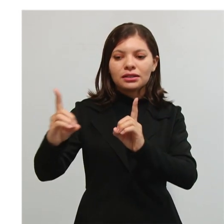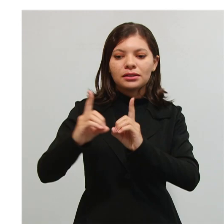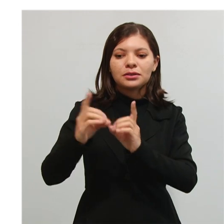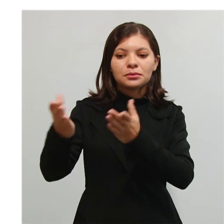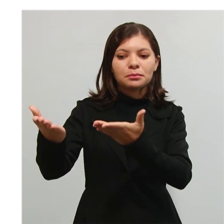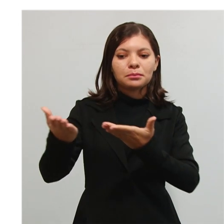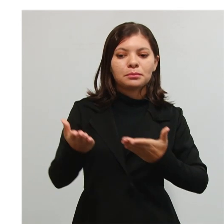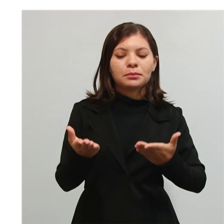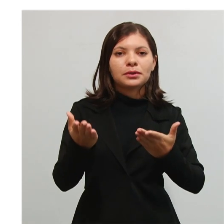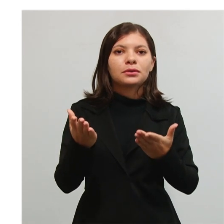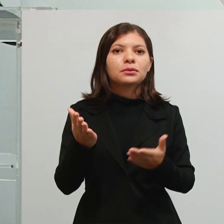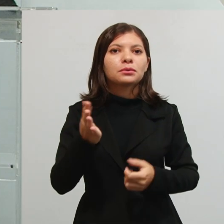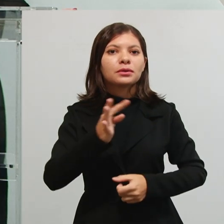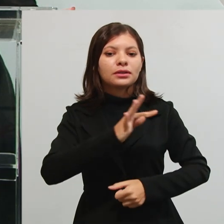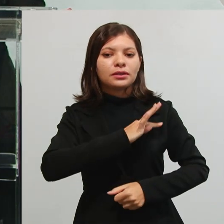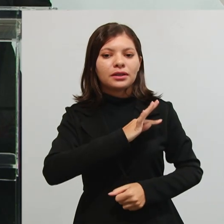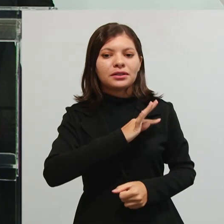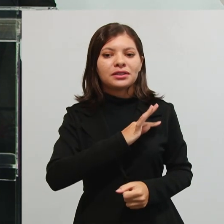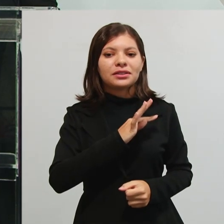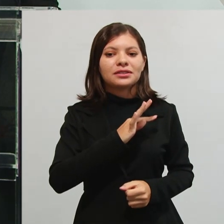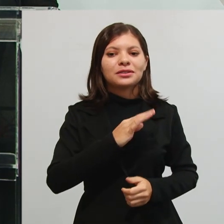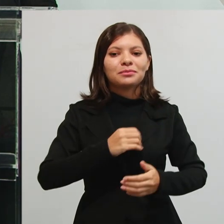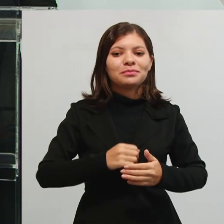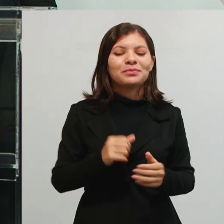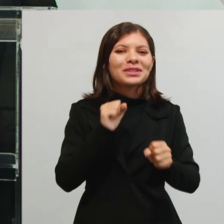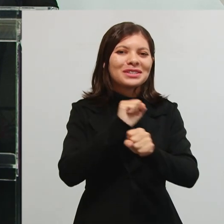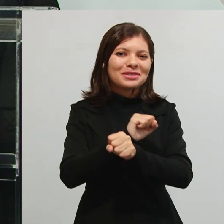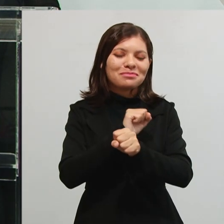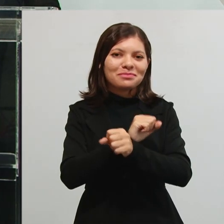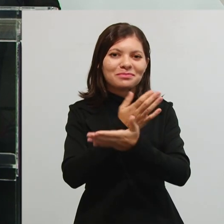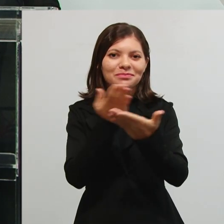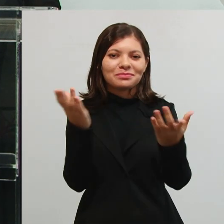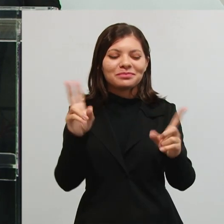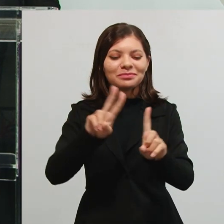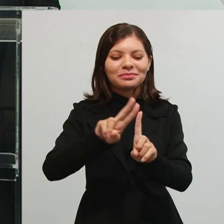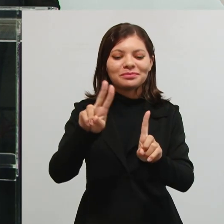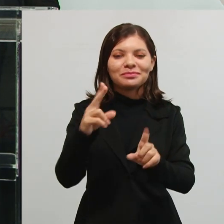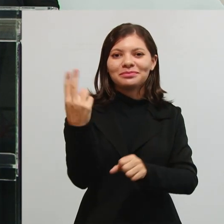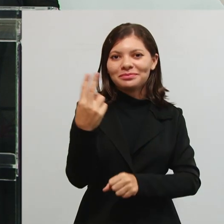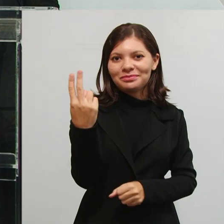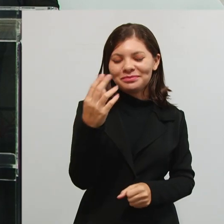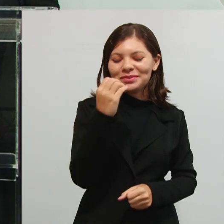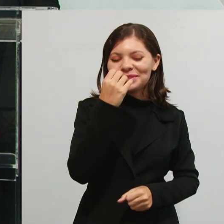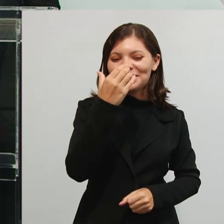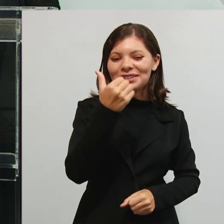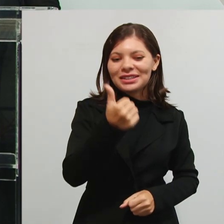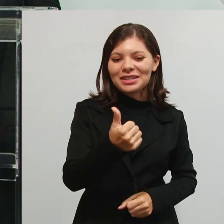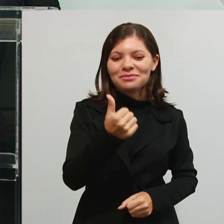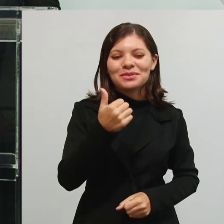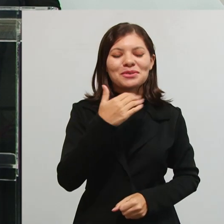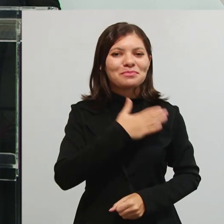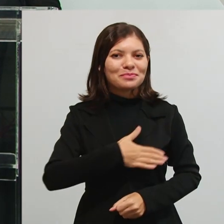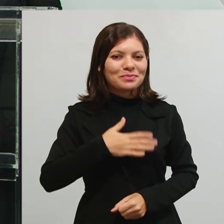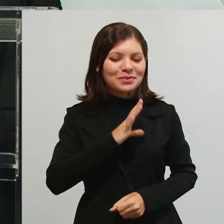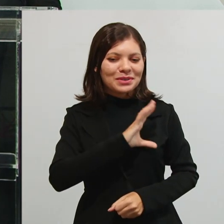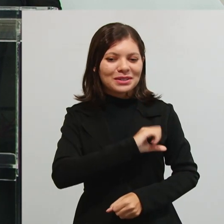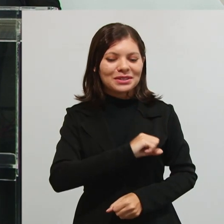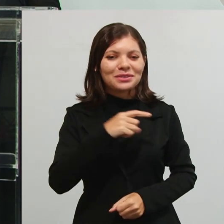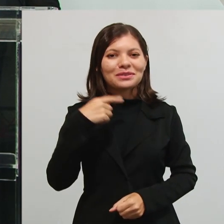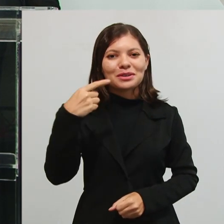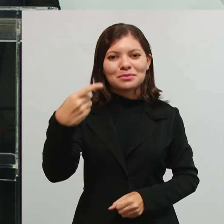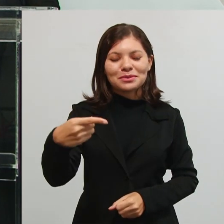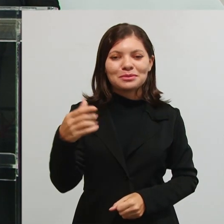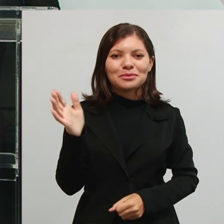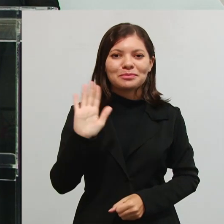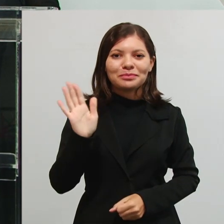de recepção e eu espero vocês na unidade 2 tá bom e Espero vocês com muito carinho até a próxima